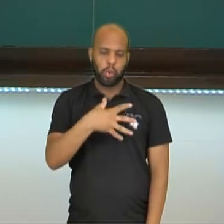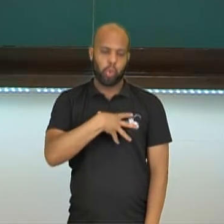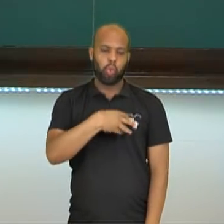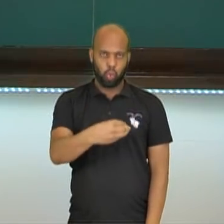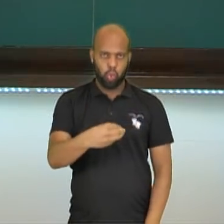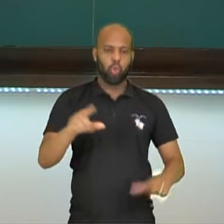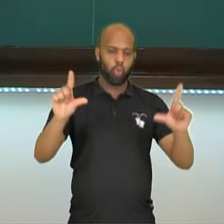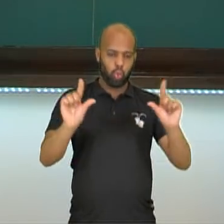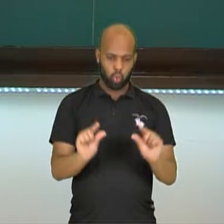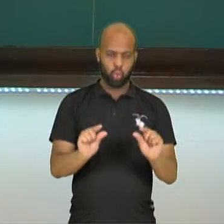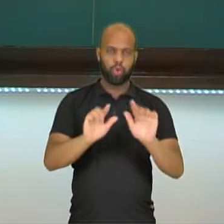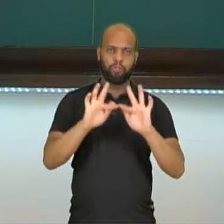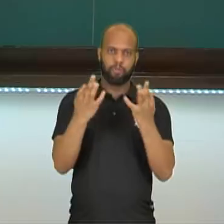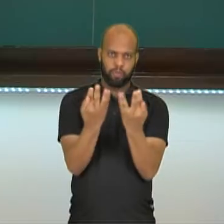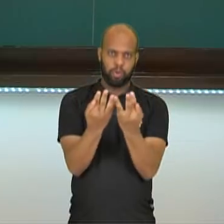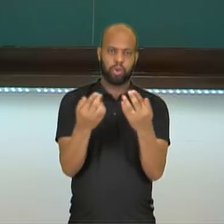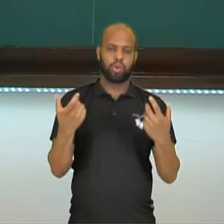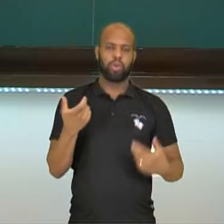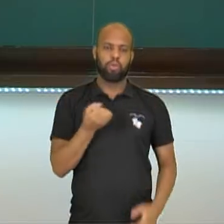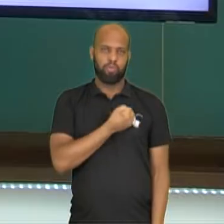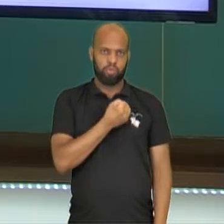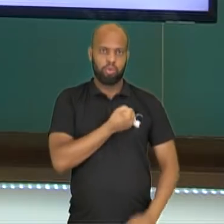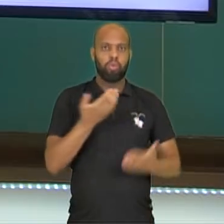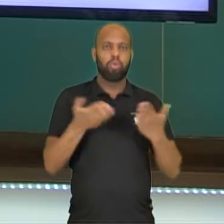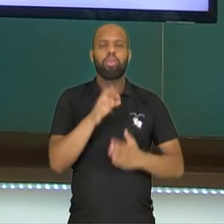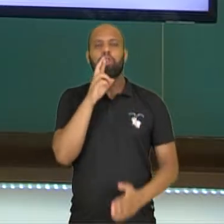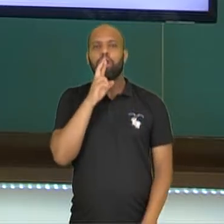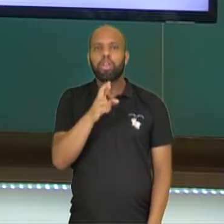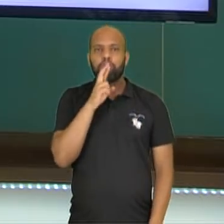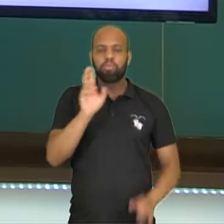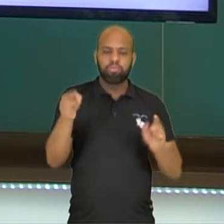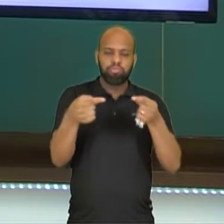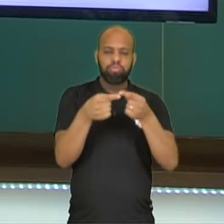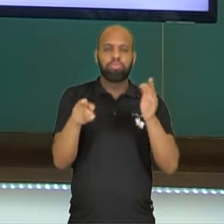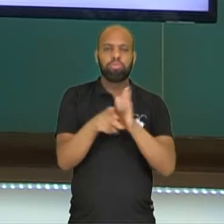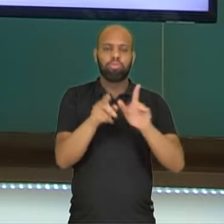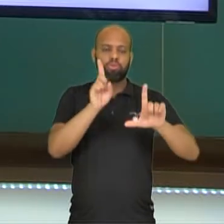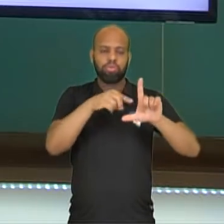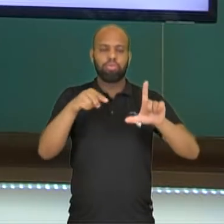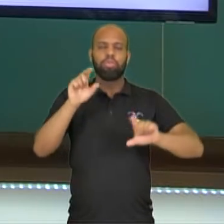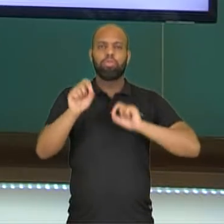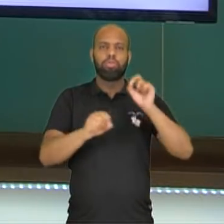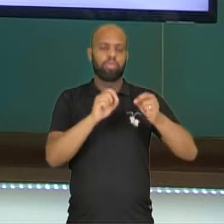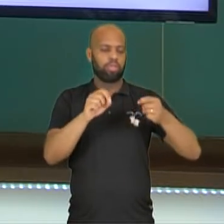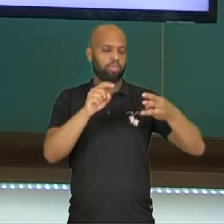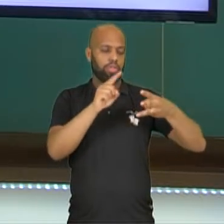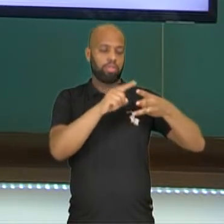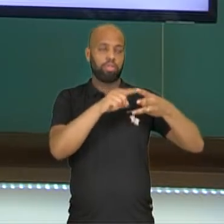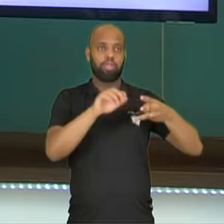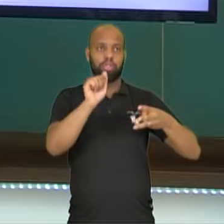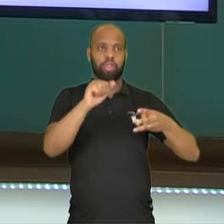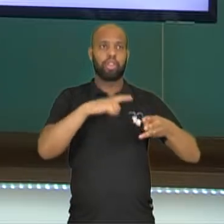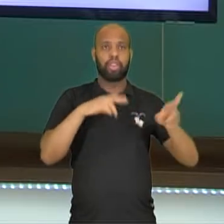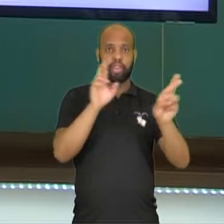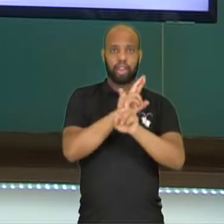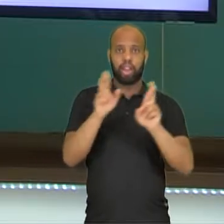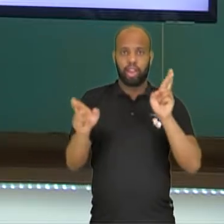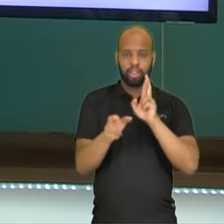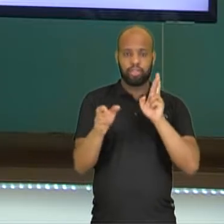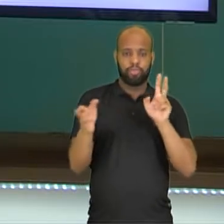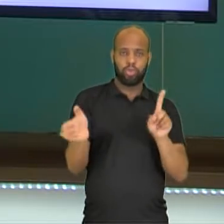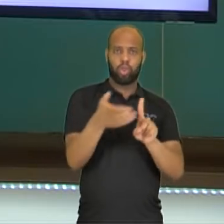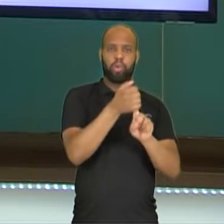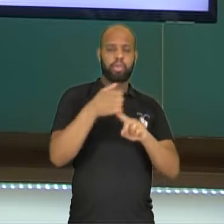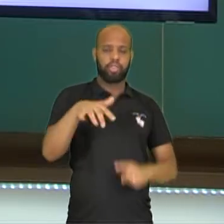número de pessoas dessas famílias, certo? Então, a resposta que mais está coerente com esse gráfico é o item A, uma relação muito parecida entre o domínio do espaço, ou